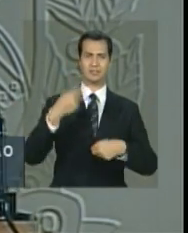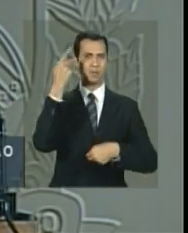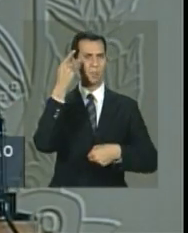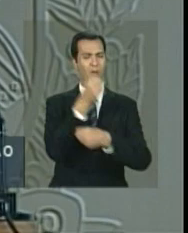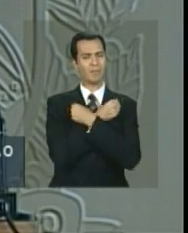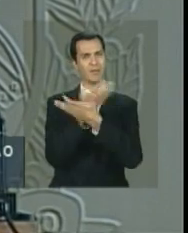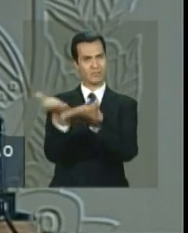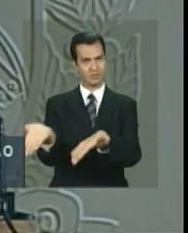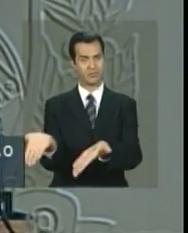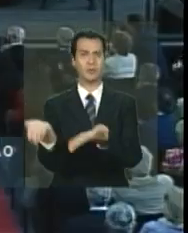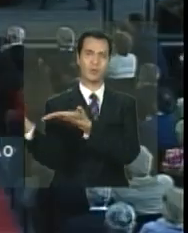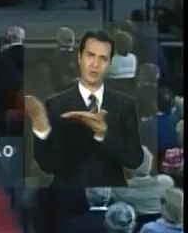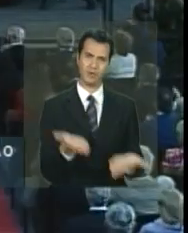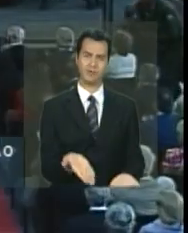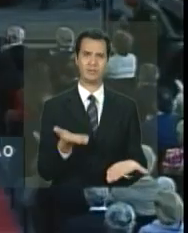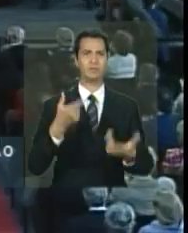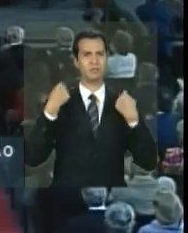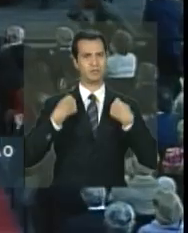medalha.